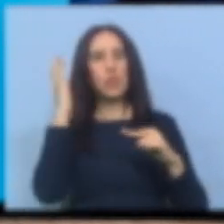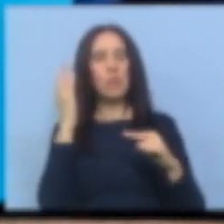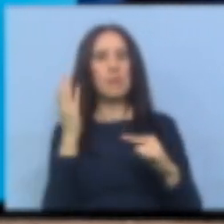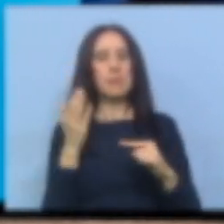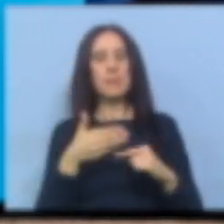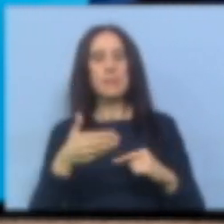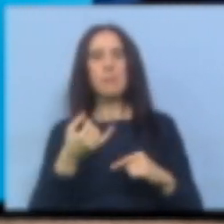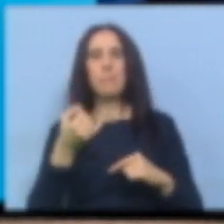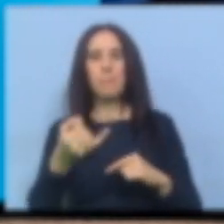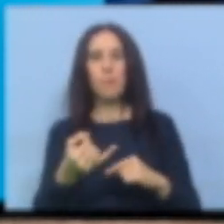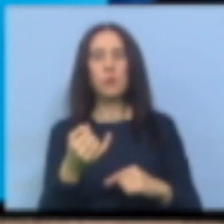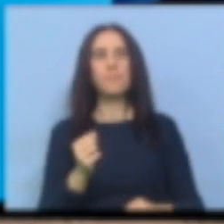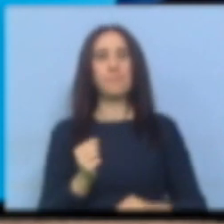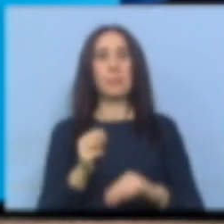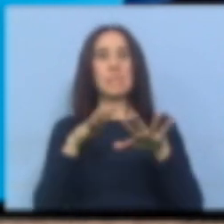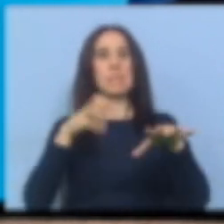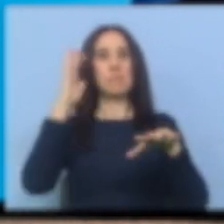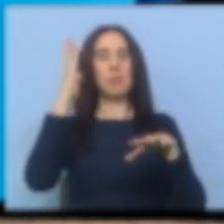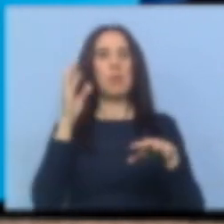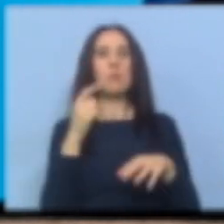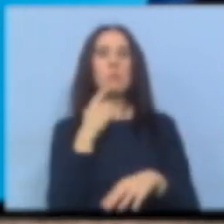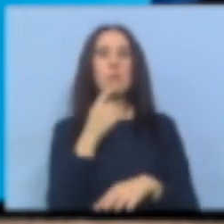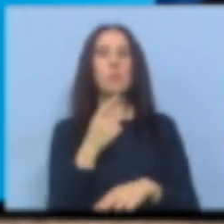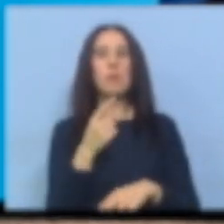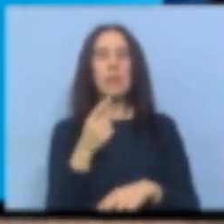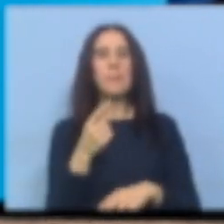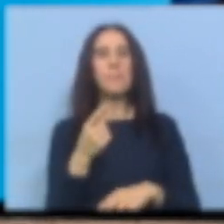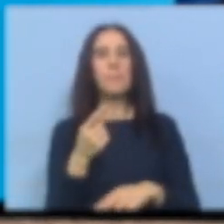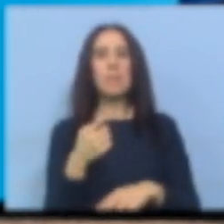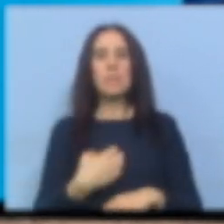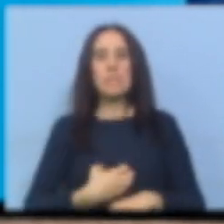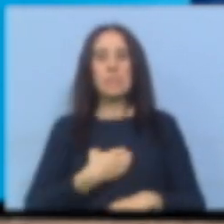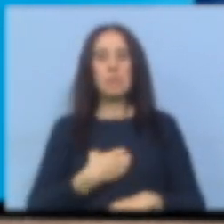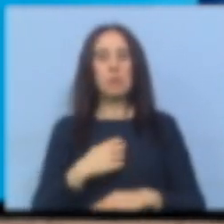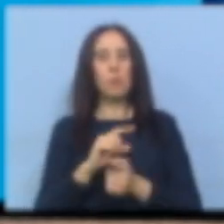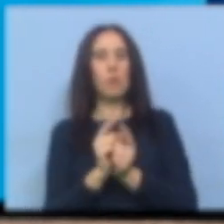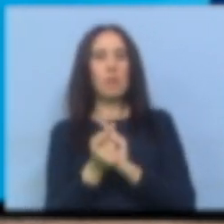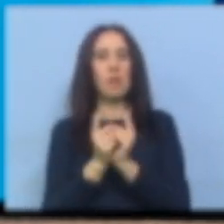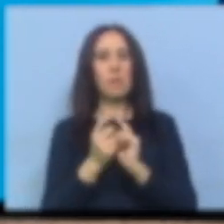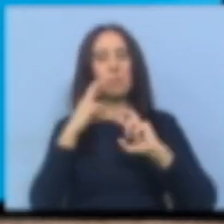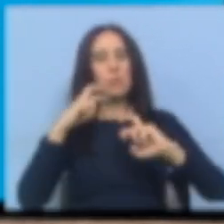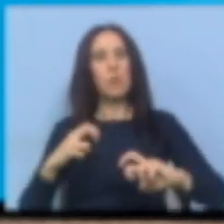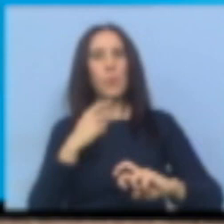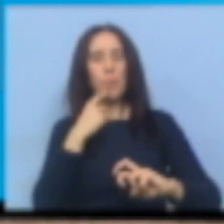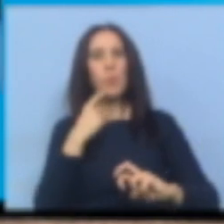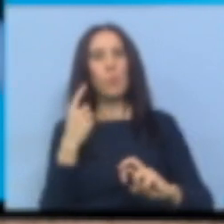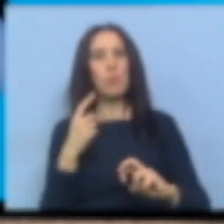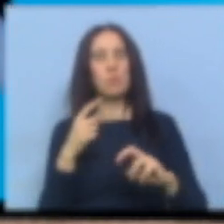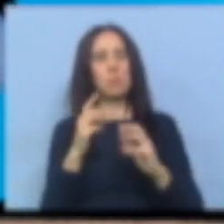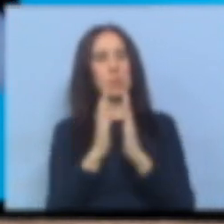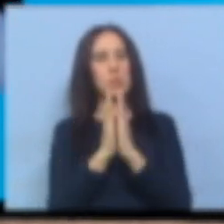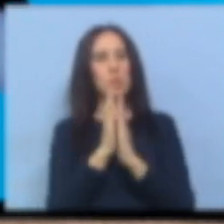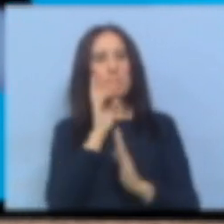eu diria que neste seminário nós vamos explorar muito aquilo que são sinais de sentido contrário quando observamos a religião nas nossas